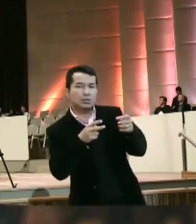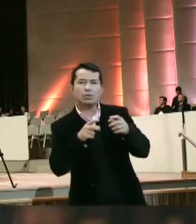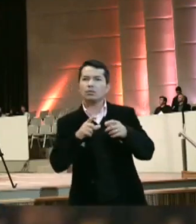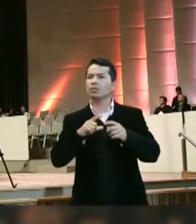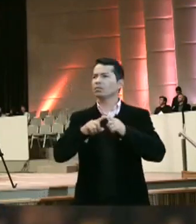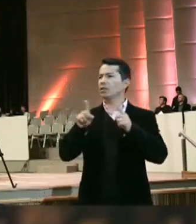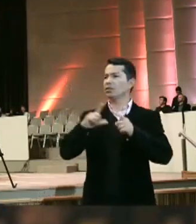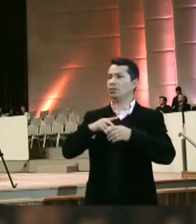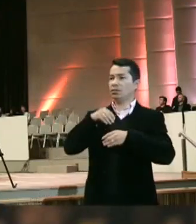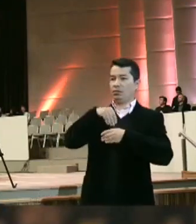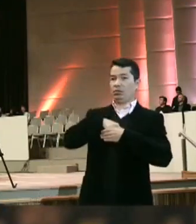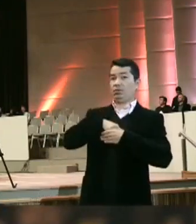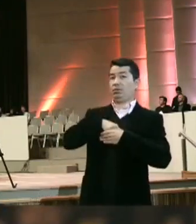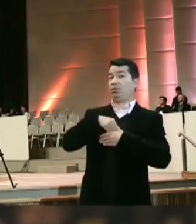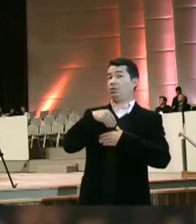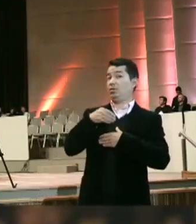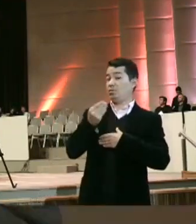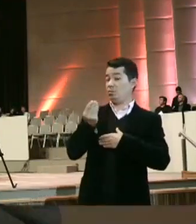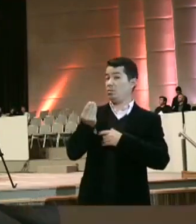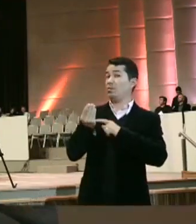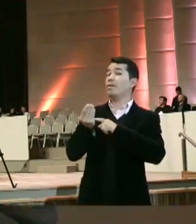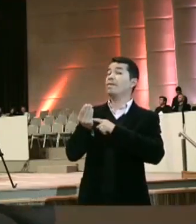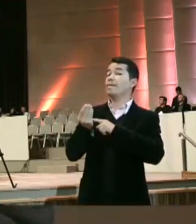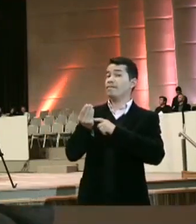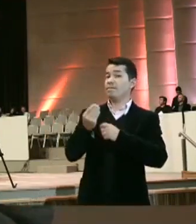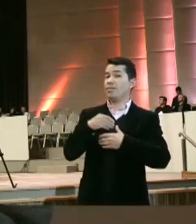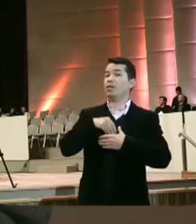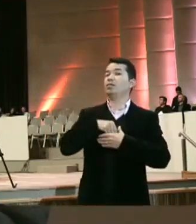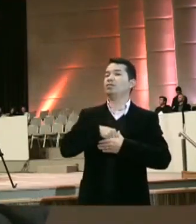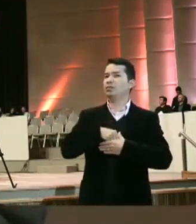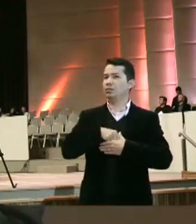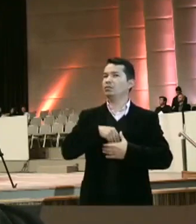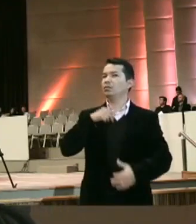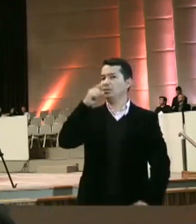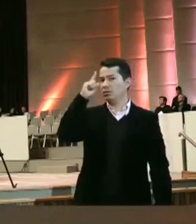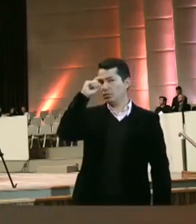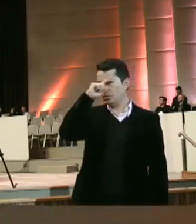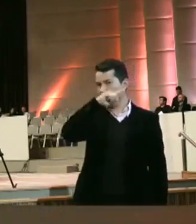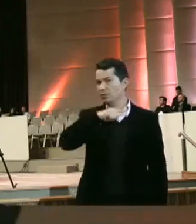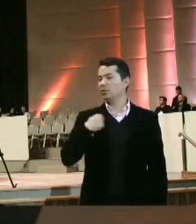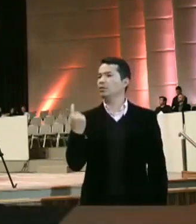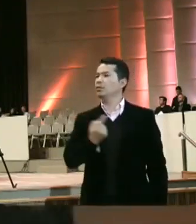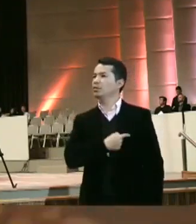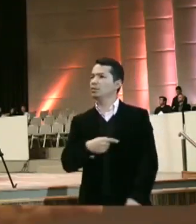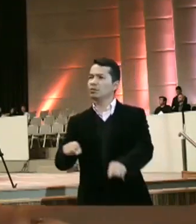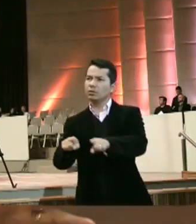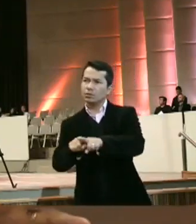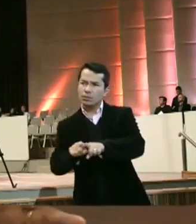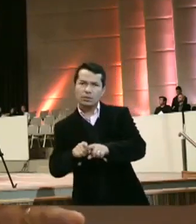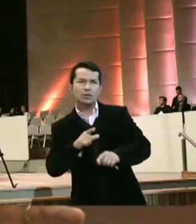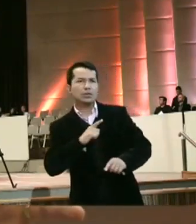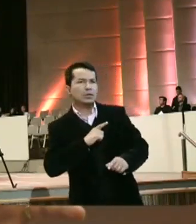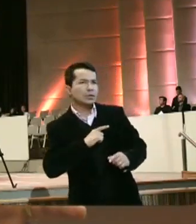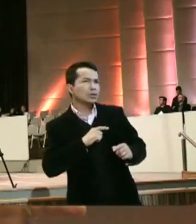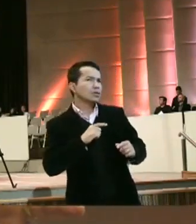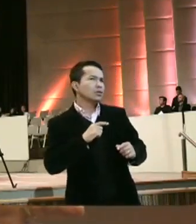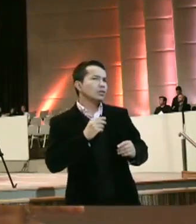e a gente faz um juízo das nossas necessidades à luz do que as pessoas veem.